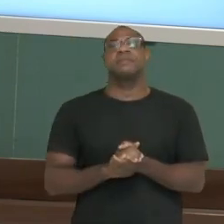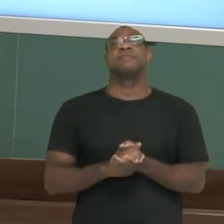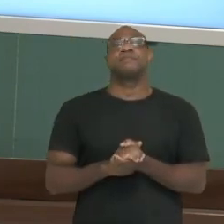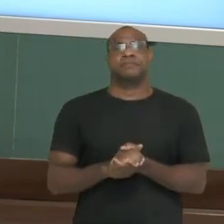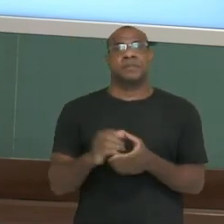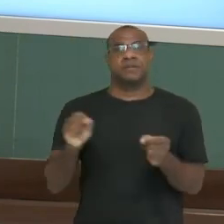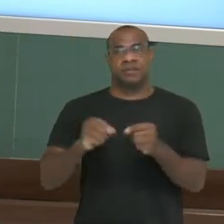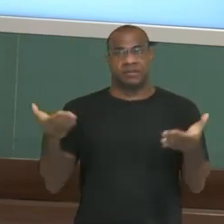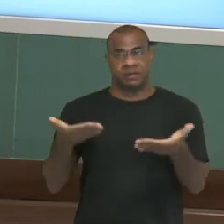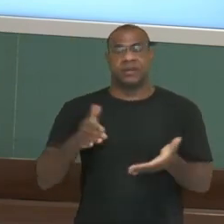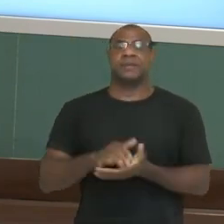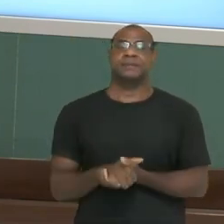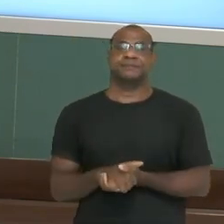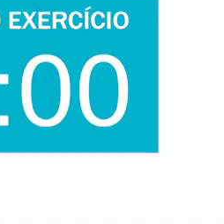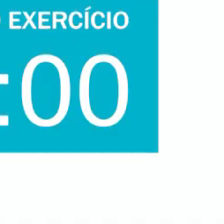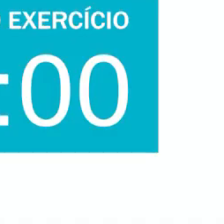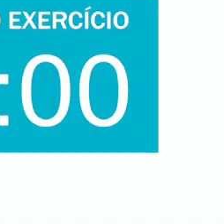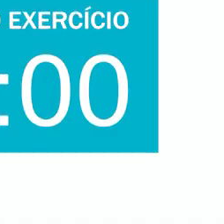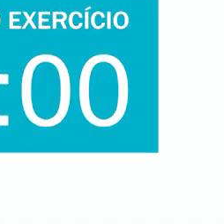negativos. Vai lá!